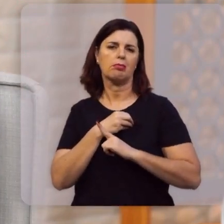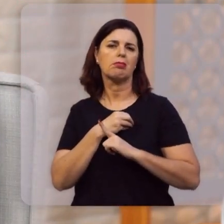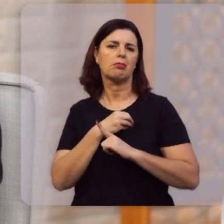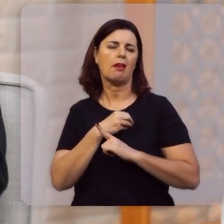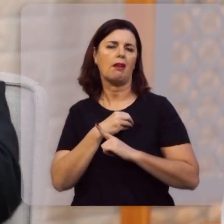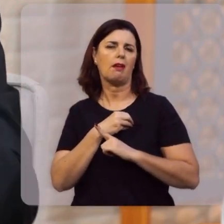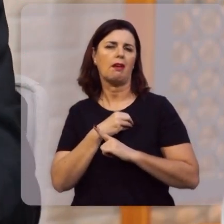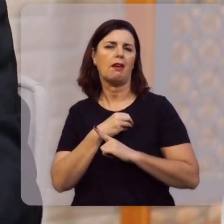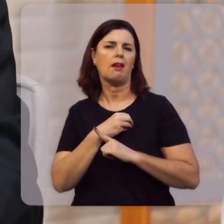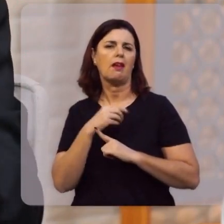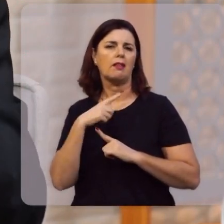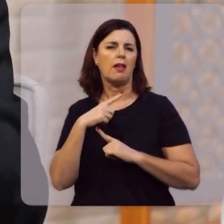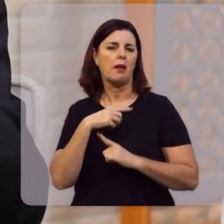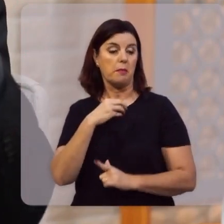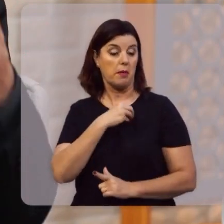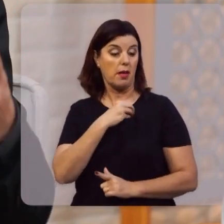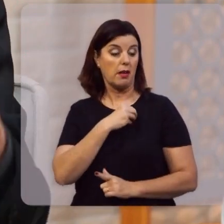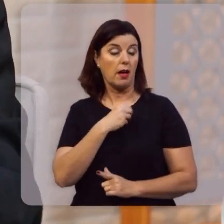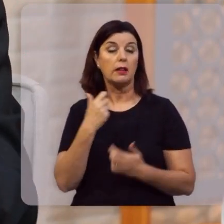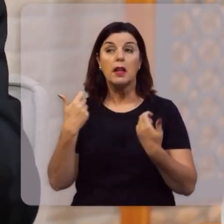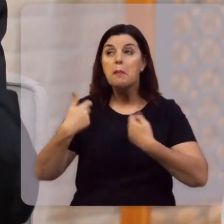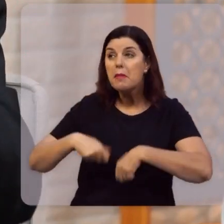Percebem o pecado como uma realidade e a